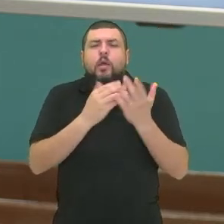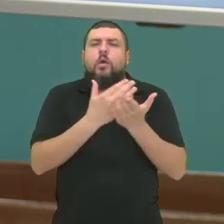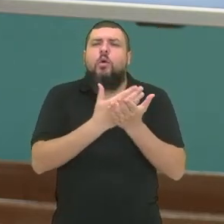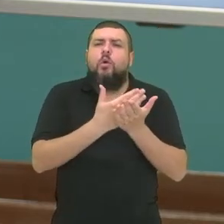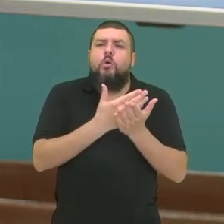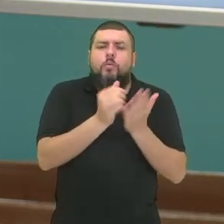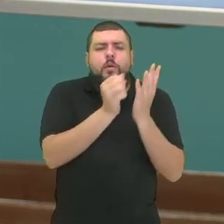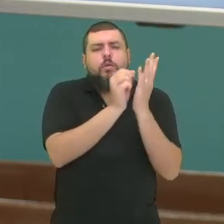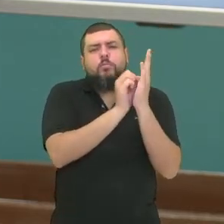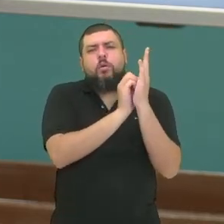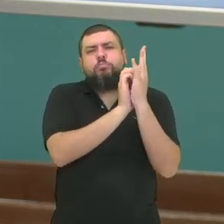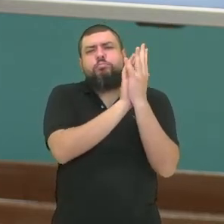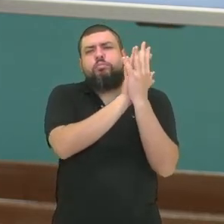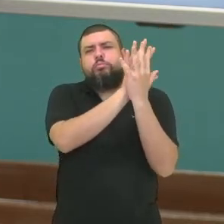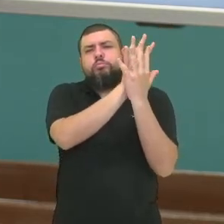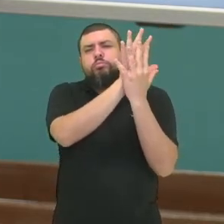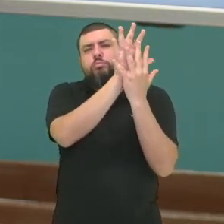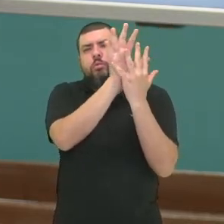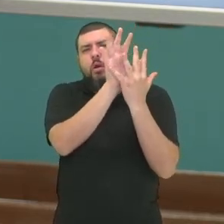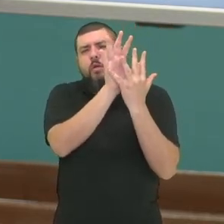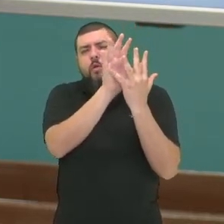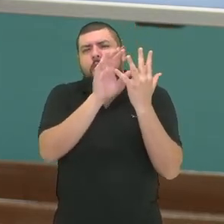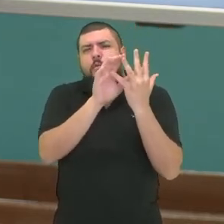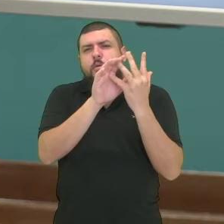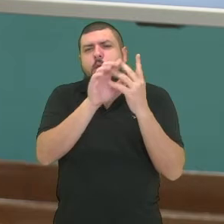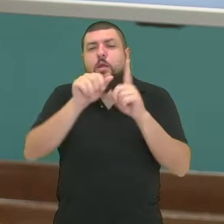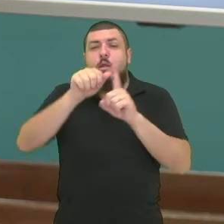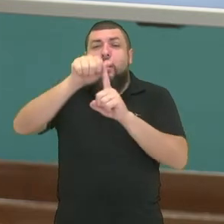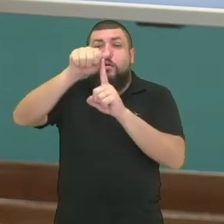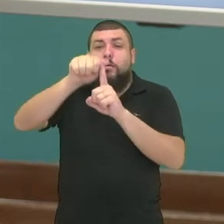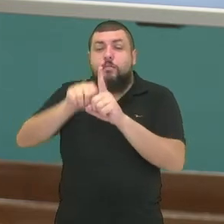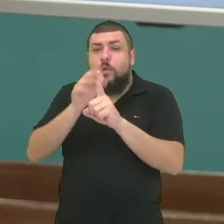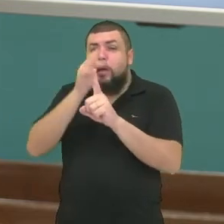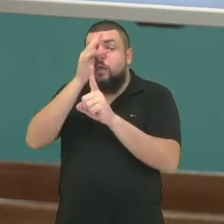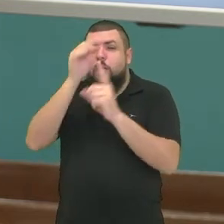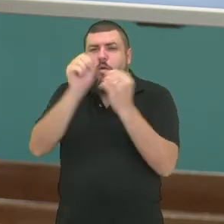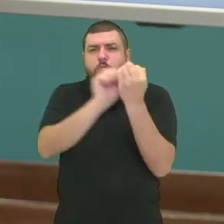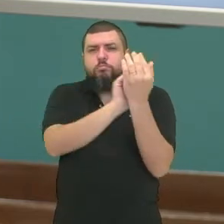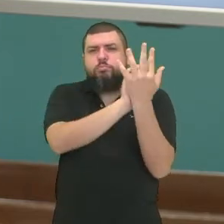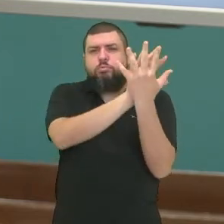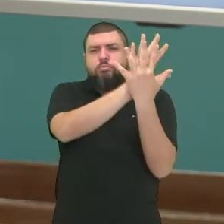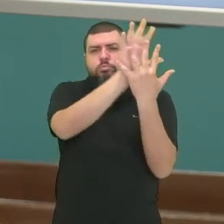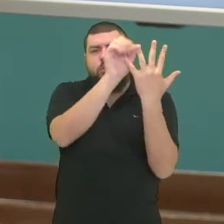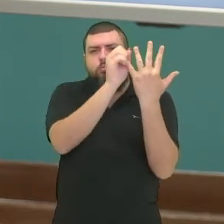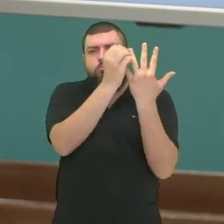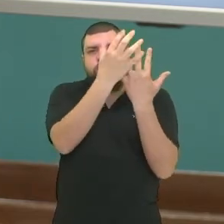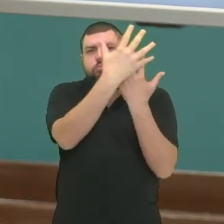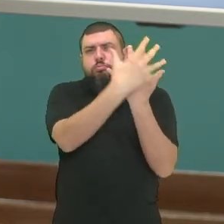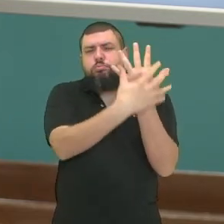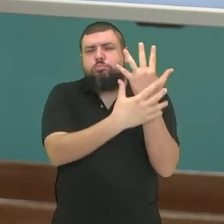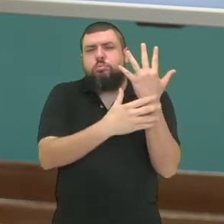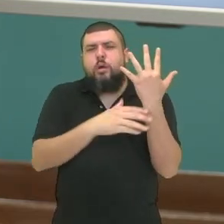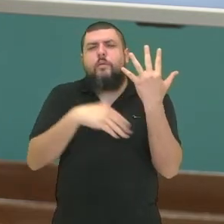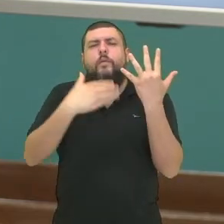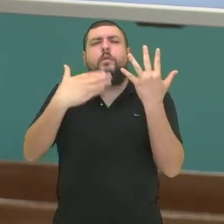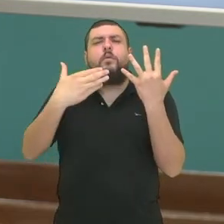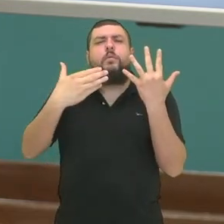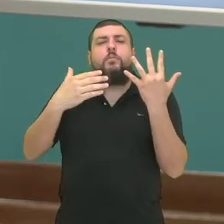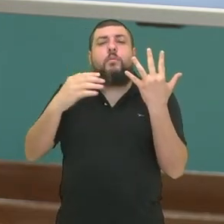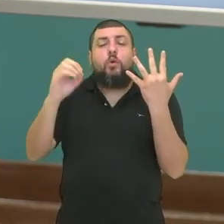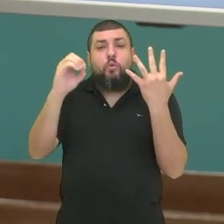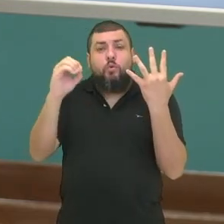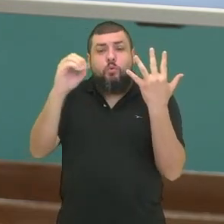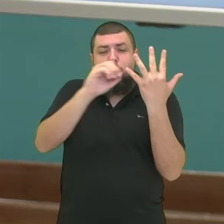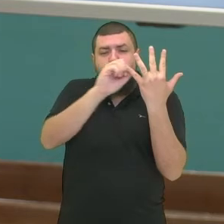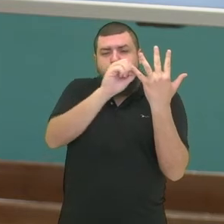pode ser amarela, roxa ou então lilás e assim por diante. E volta então as folhas tudo de novo, né, no